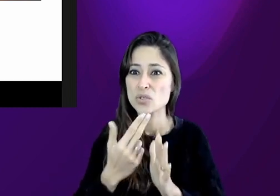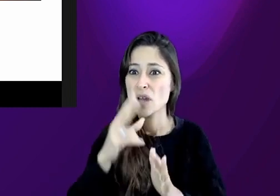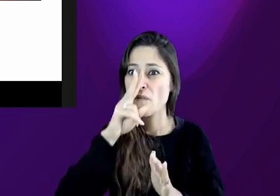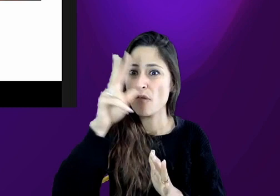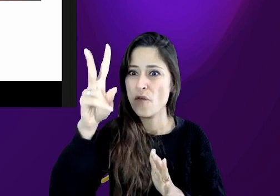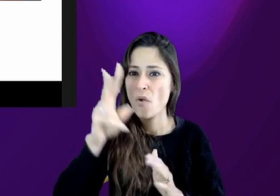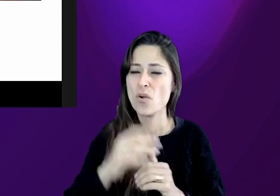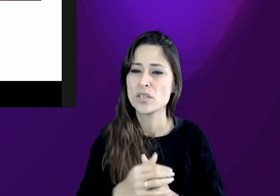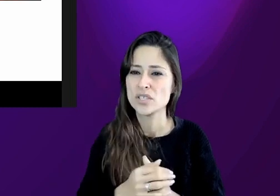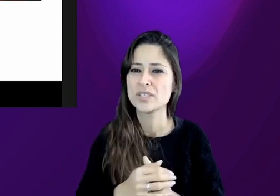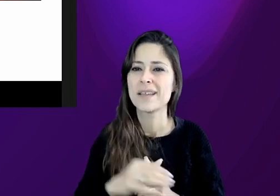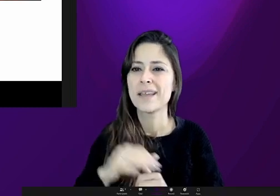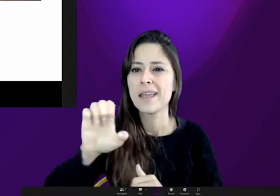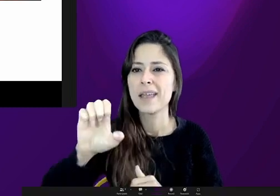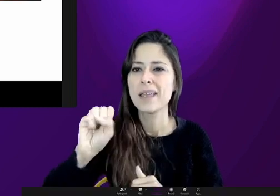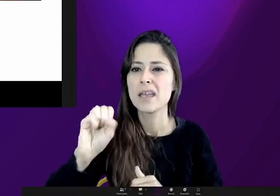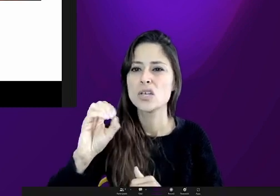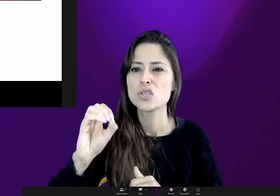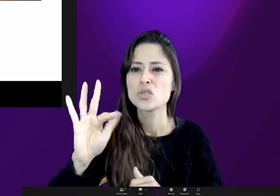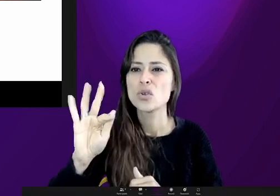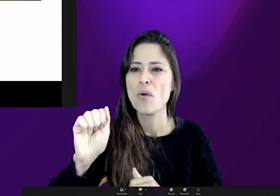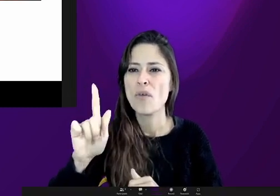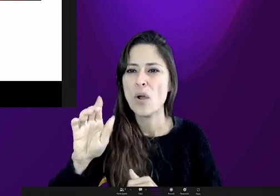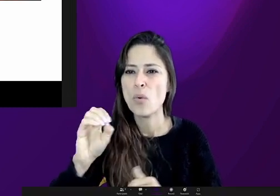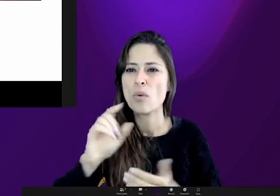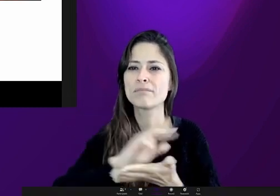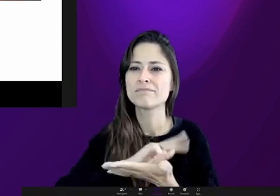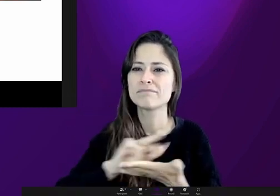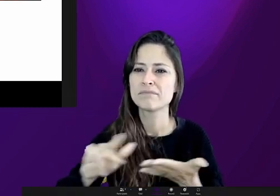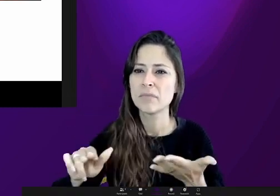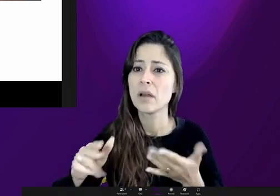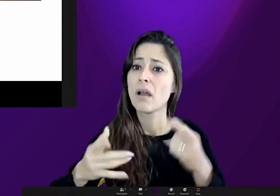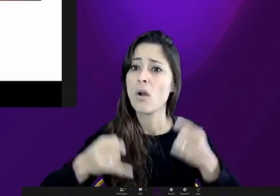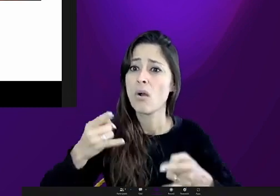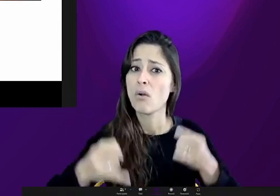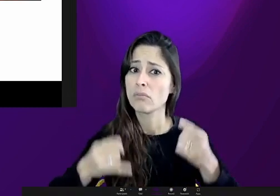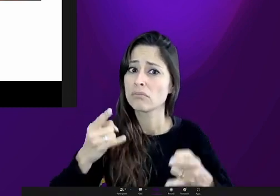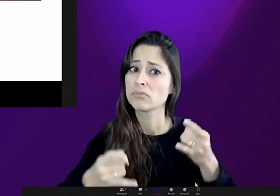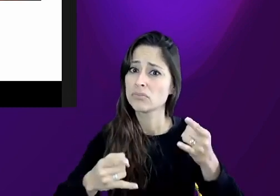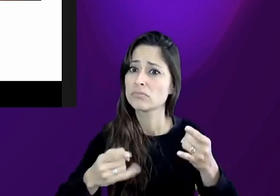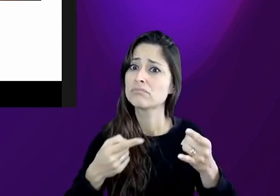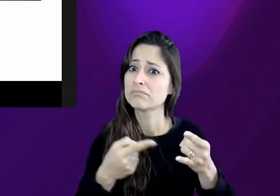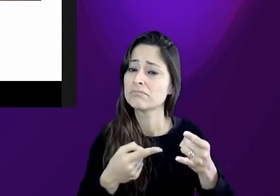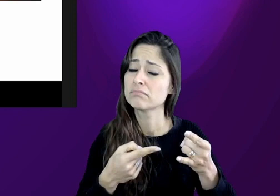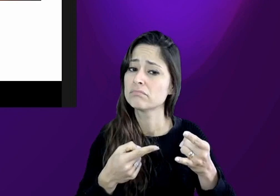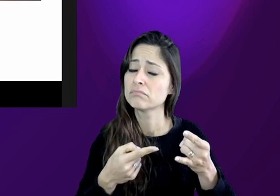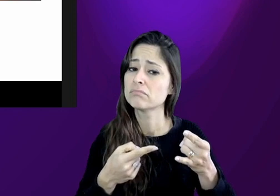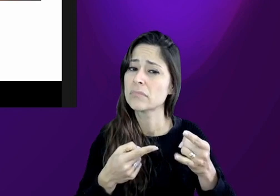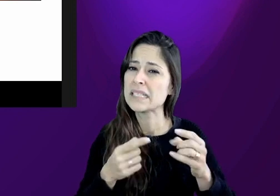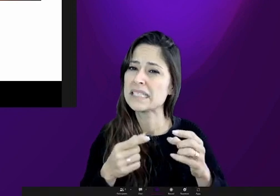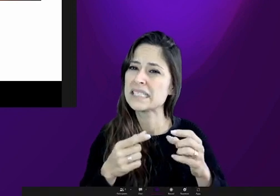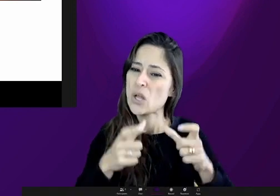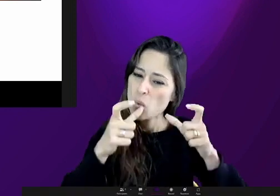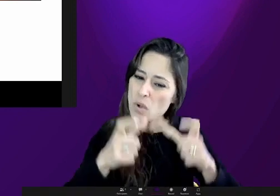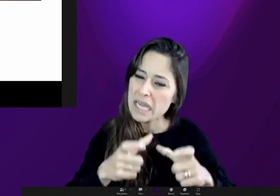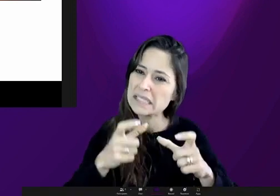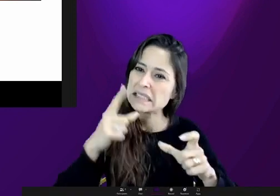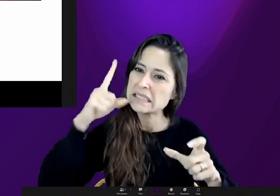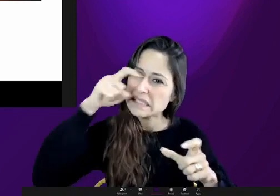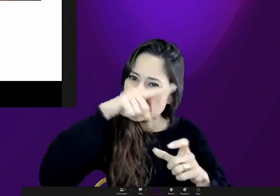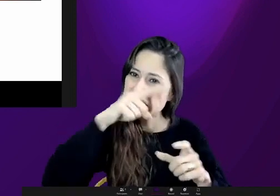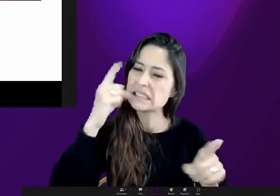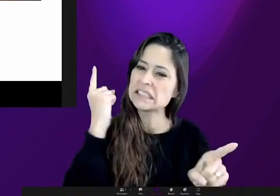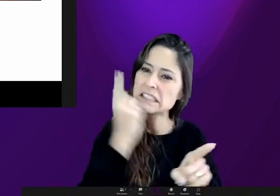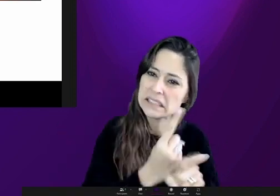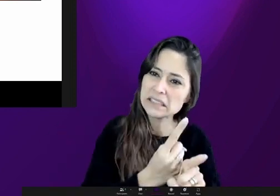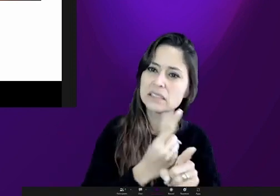jejunal, especialmente se a opção for pela manual, o robô realmente facilita muito no local de difícil acesso, difícil